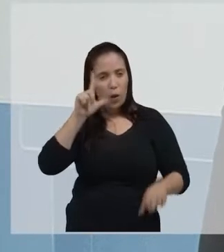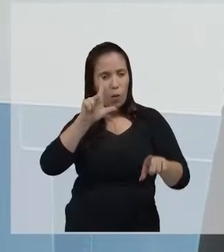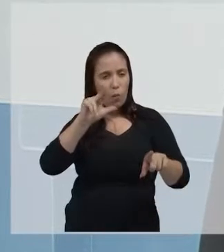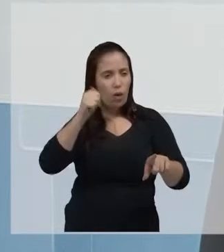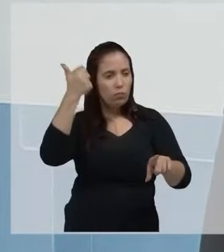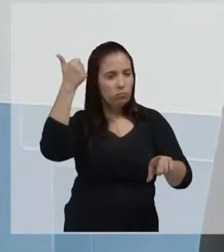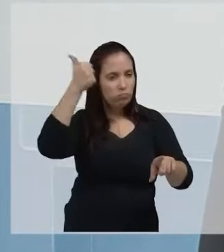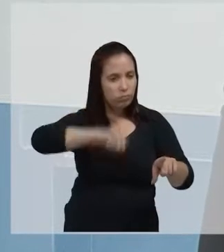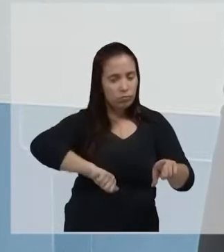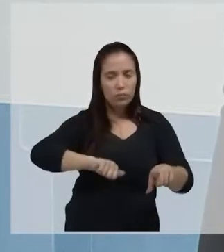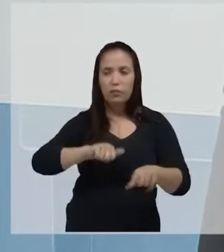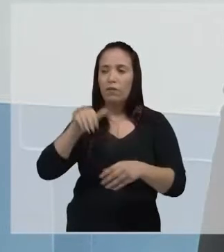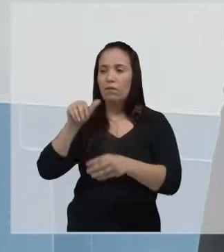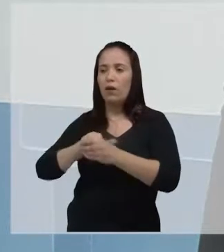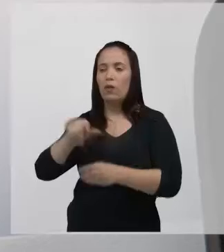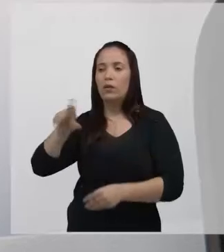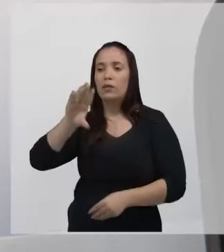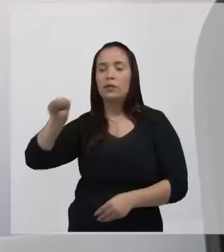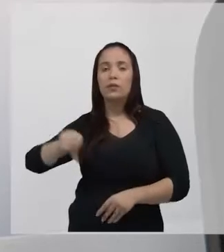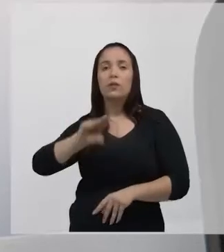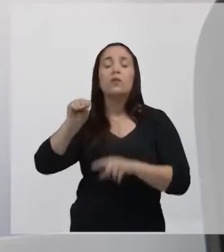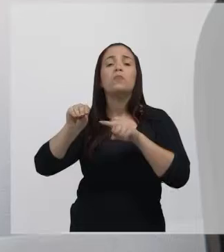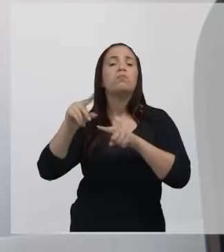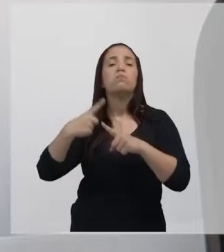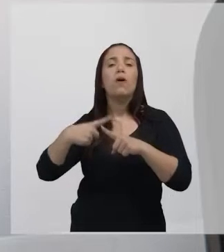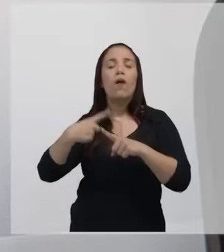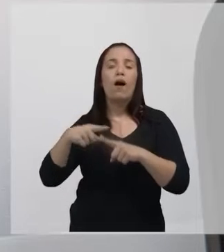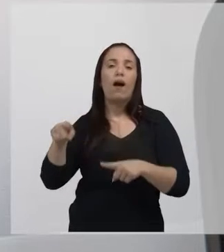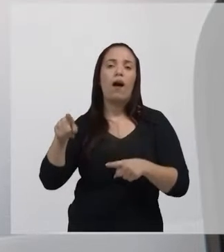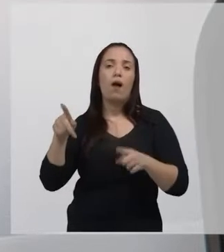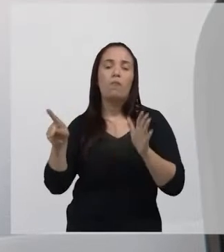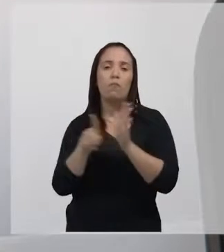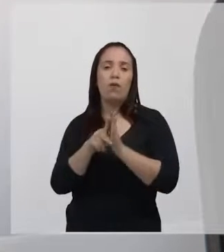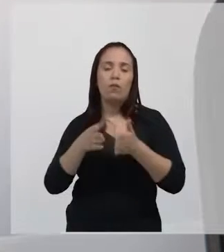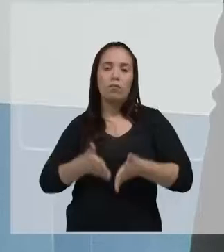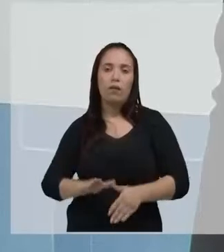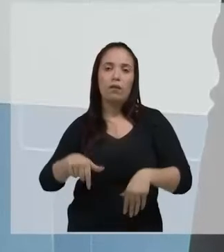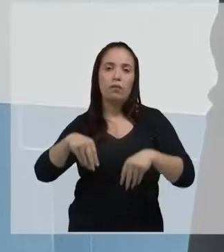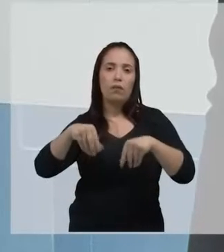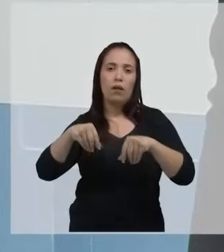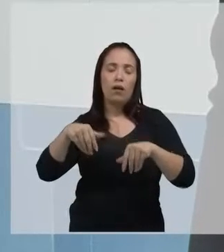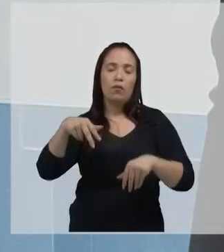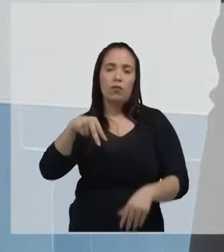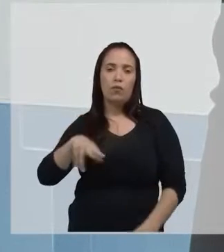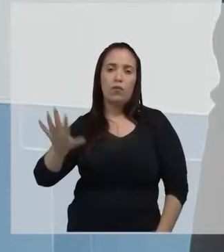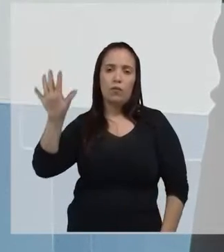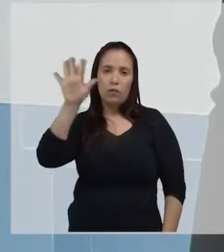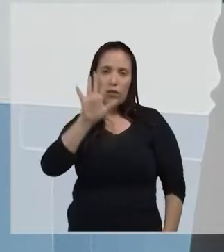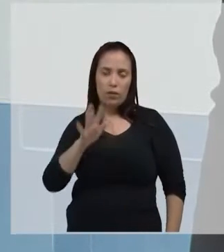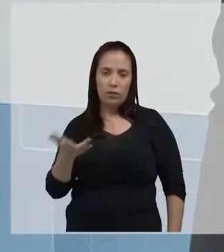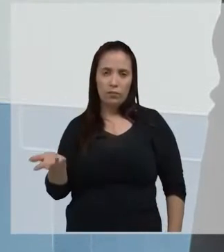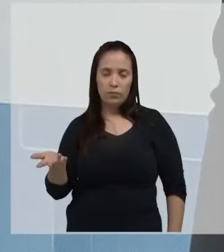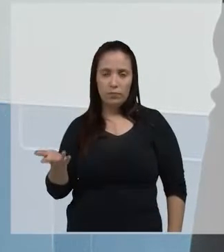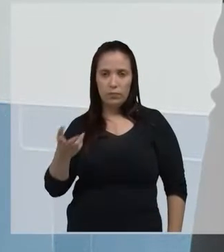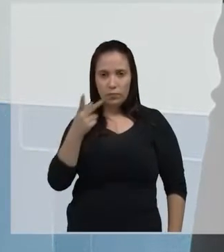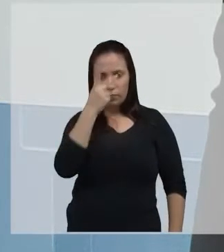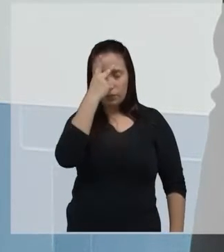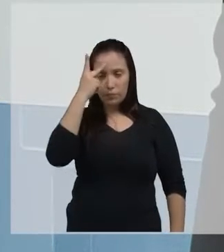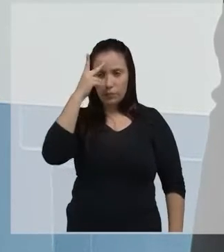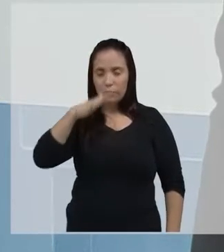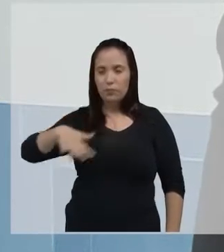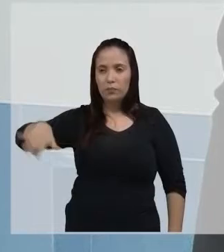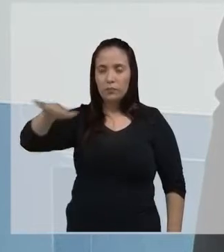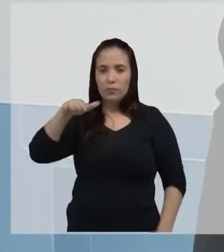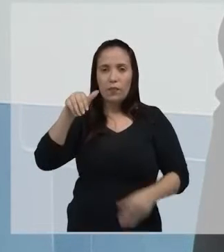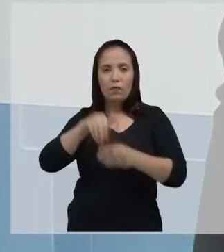Por quê? Pelo fato de ser nordestino. Pelo fato de entender... Esse eleitor, Luiz, do Lula, é um